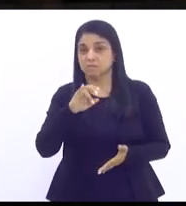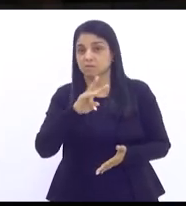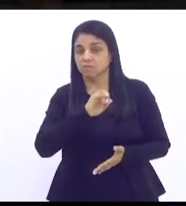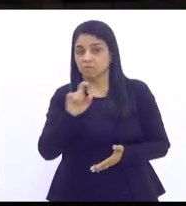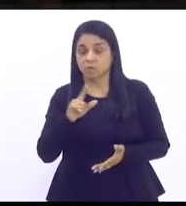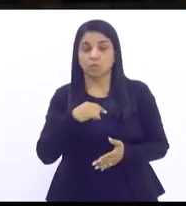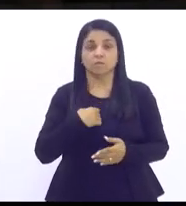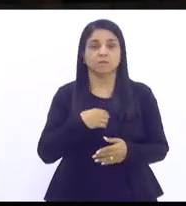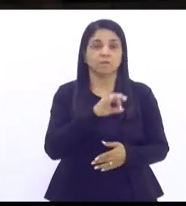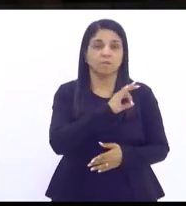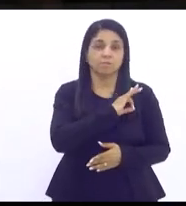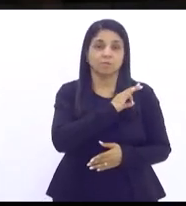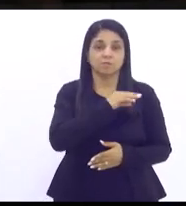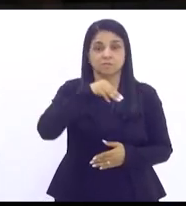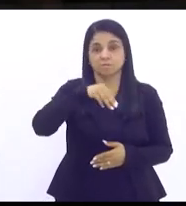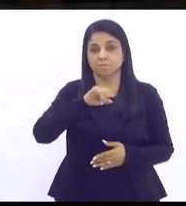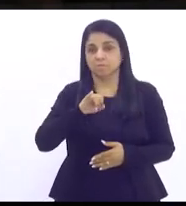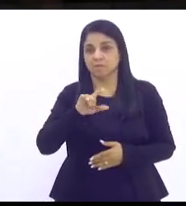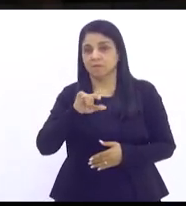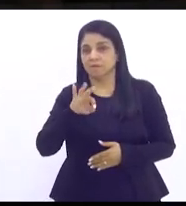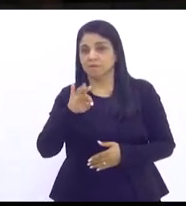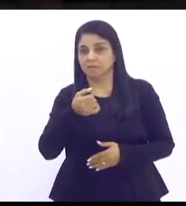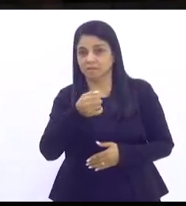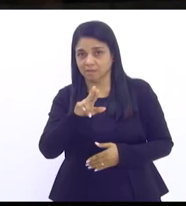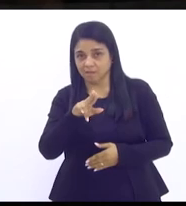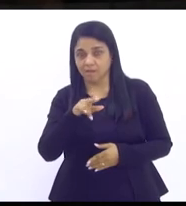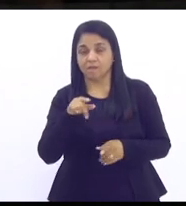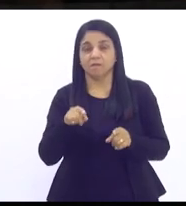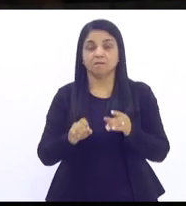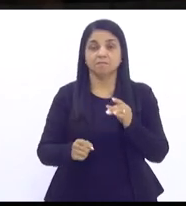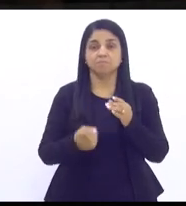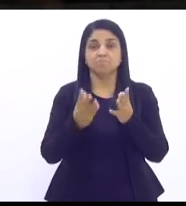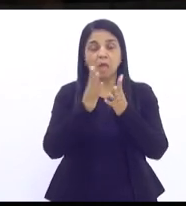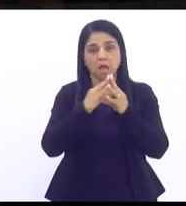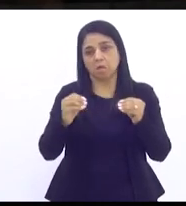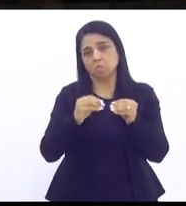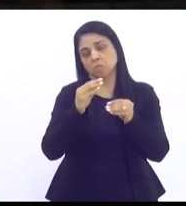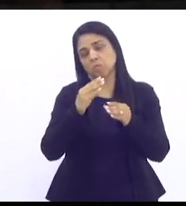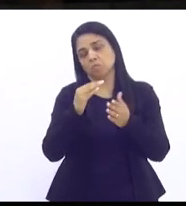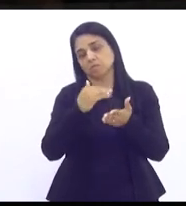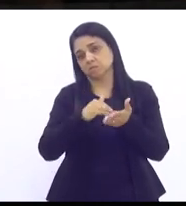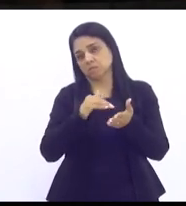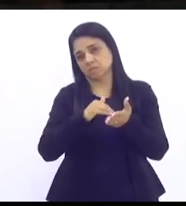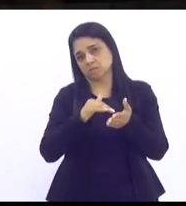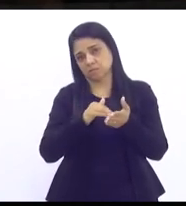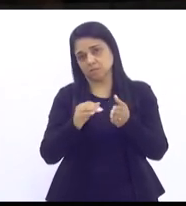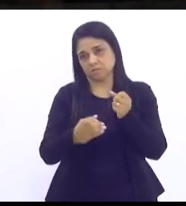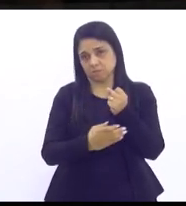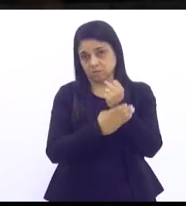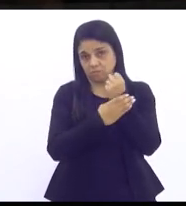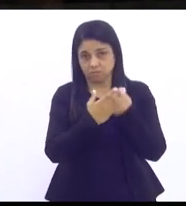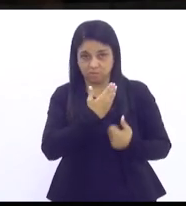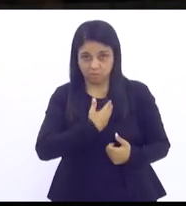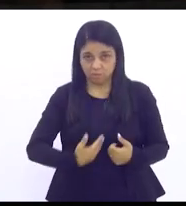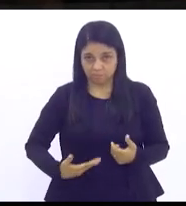Militar. E extinguiu a Secretaria de Segurança. Isso valeu no primeiro governo